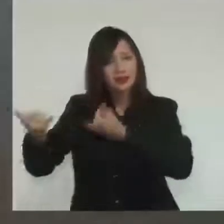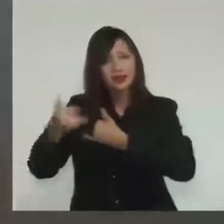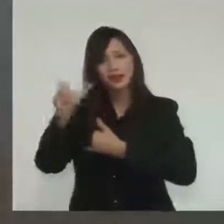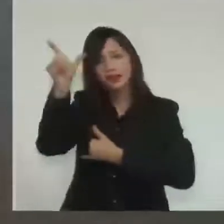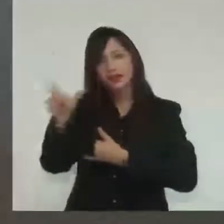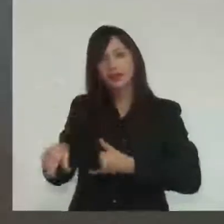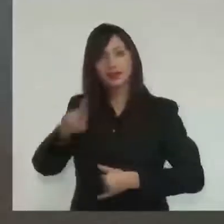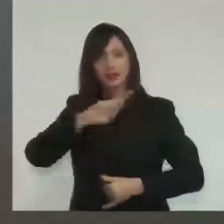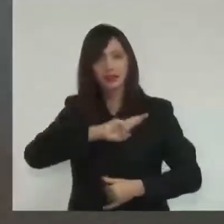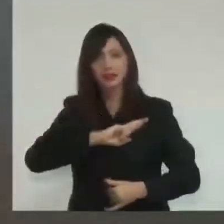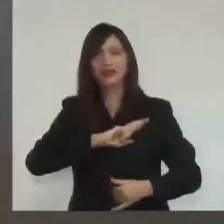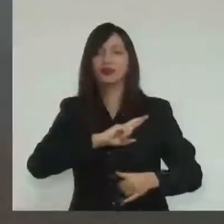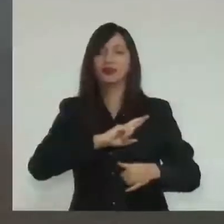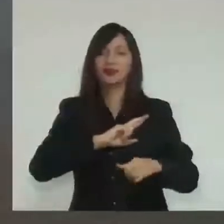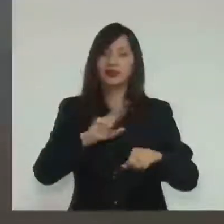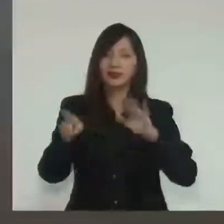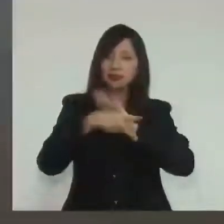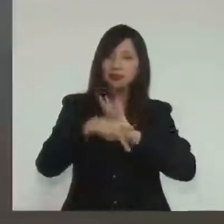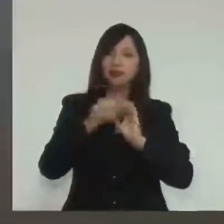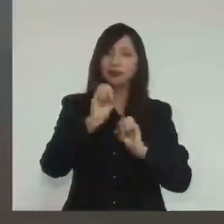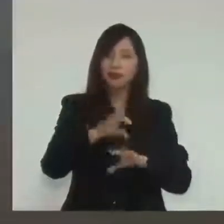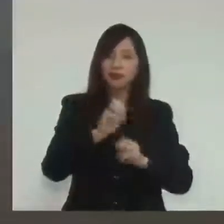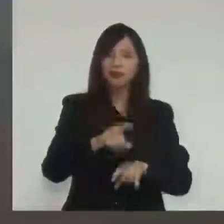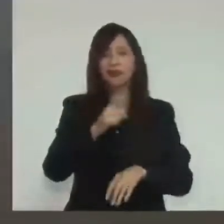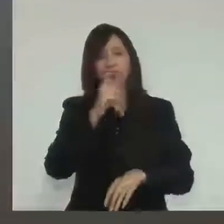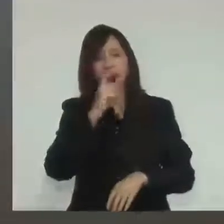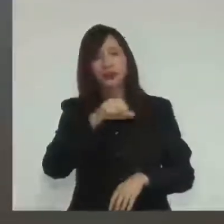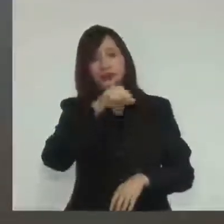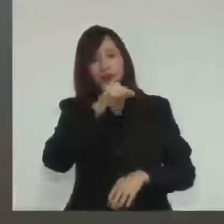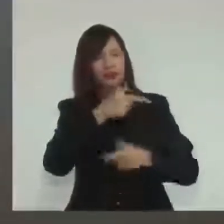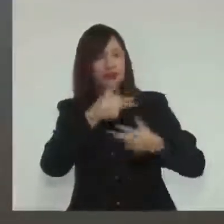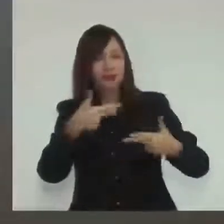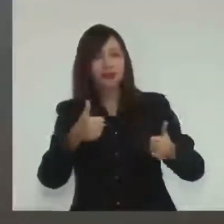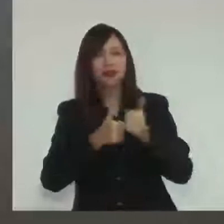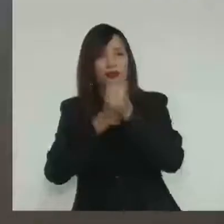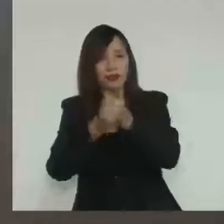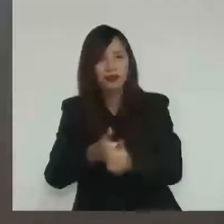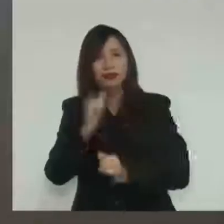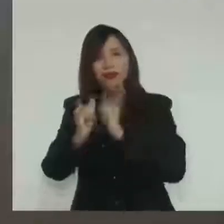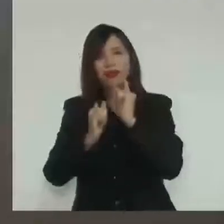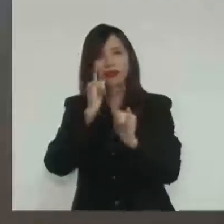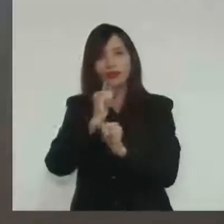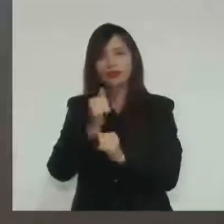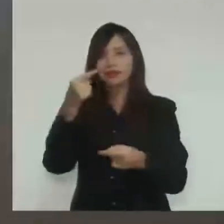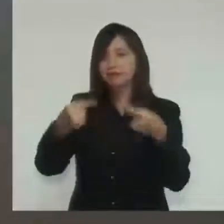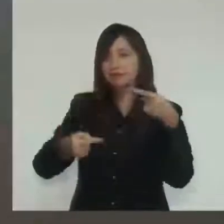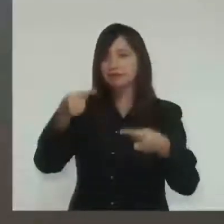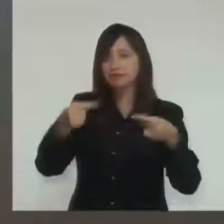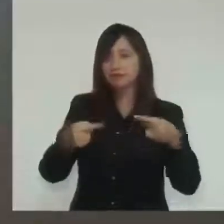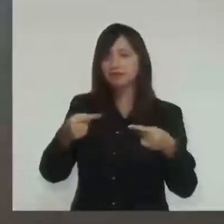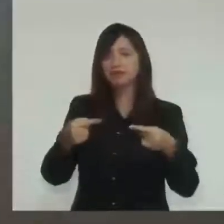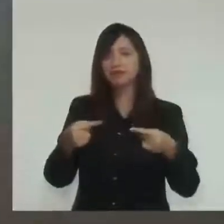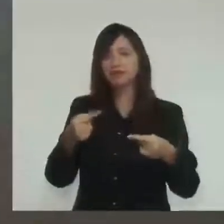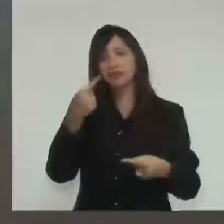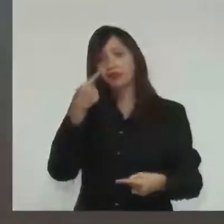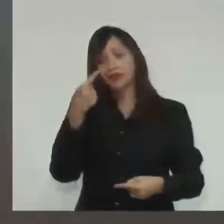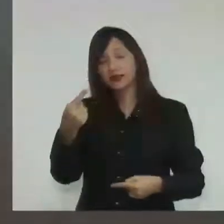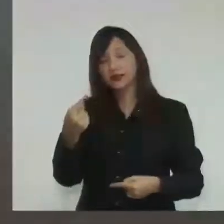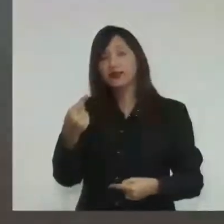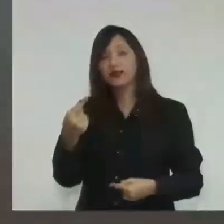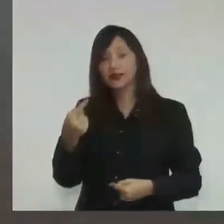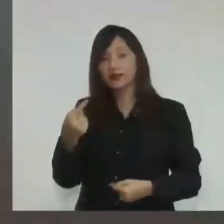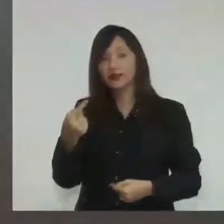educação, conversei com a direção da secretaria, ouvi pais, ouvi muita gente, acompanhei o debate na internet. Vejam só como é